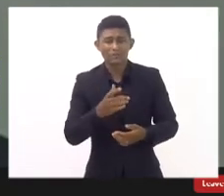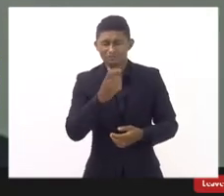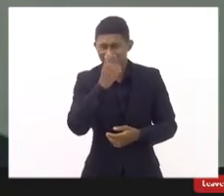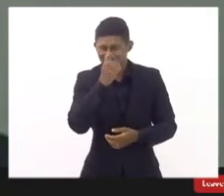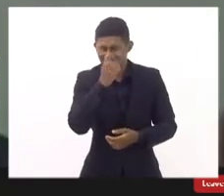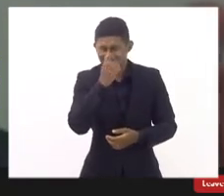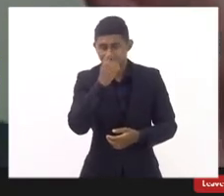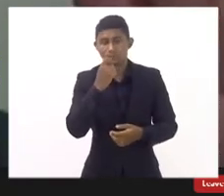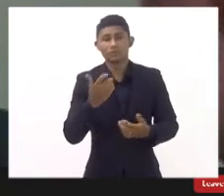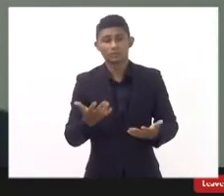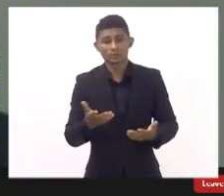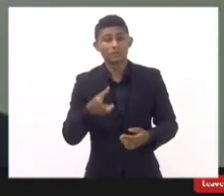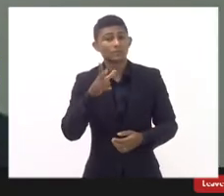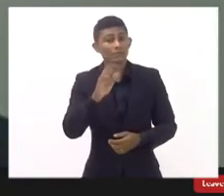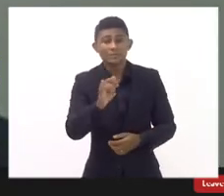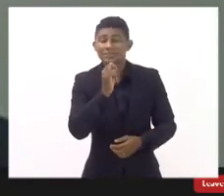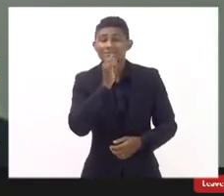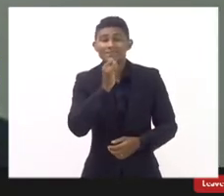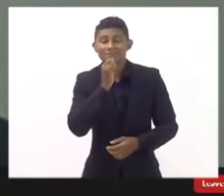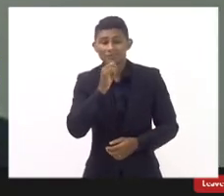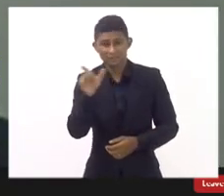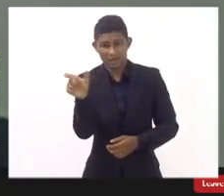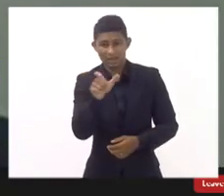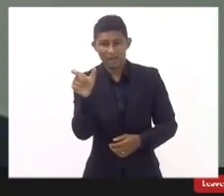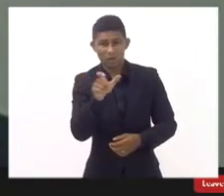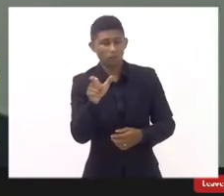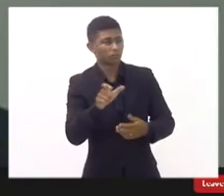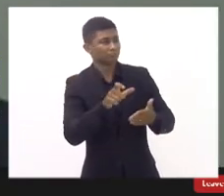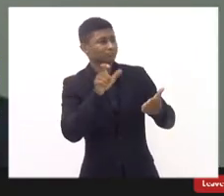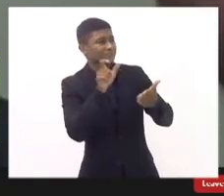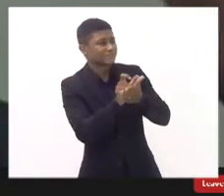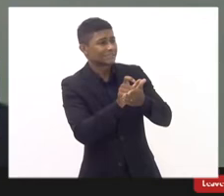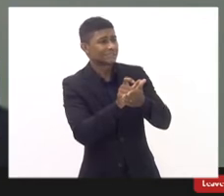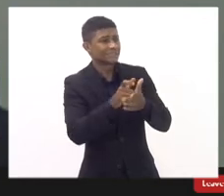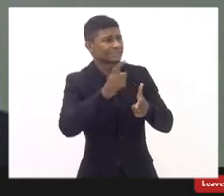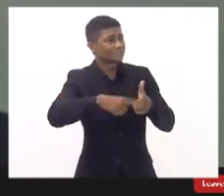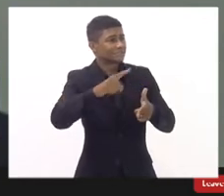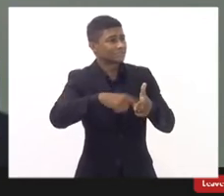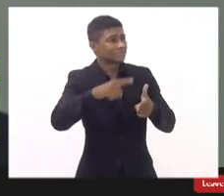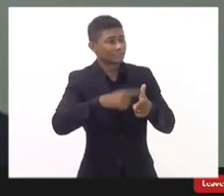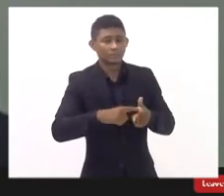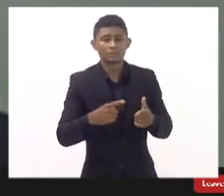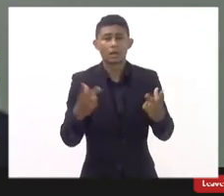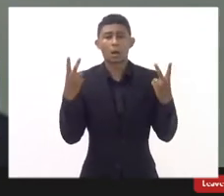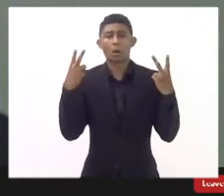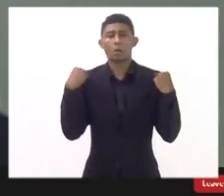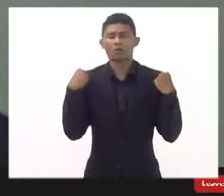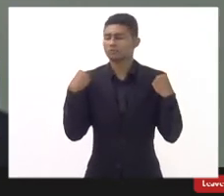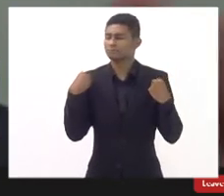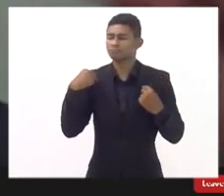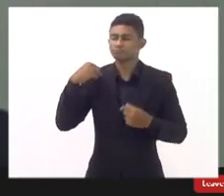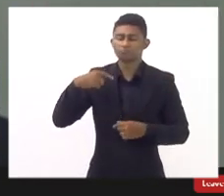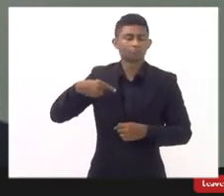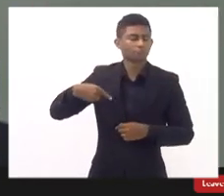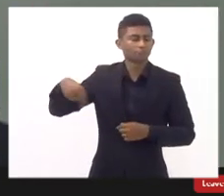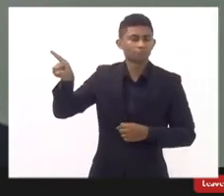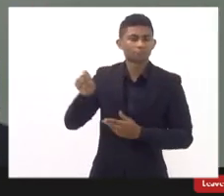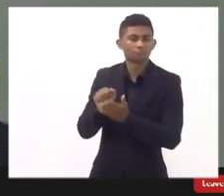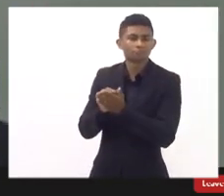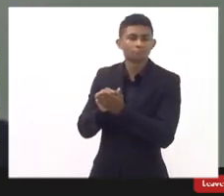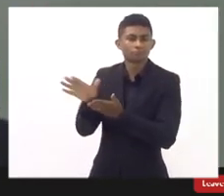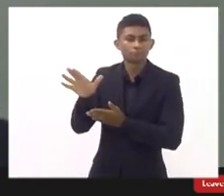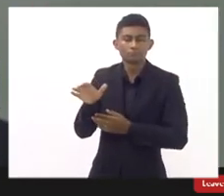cartão, são postos para fora do ônibus, não conseguindo completar o seu